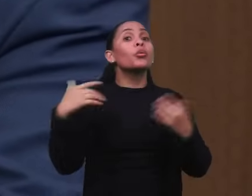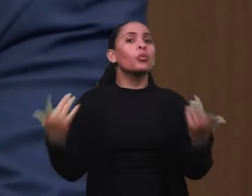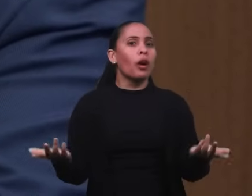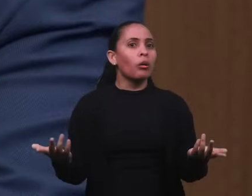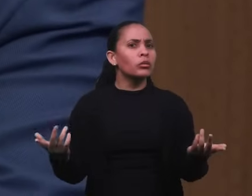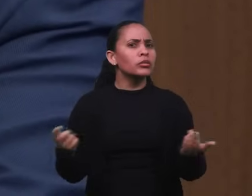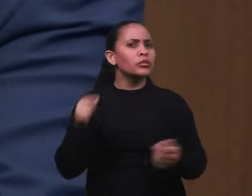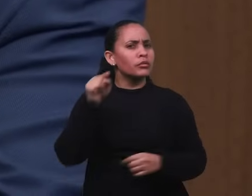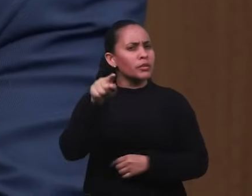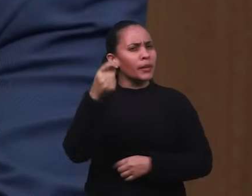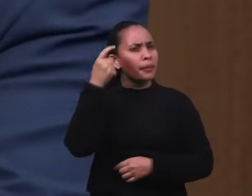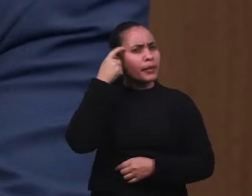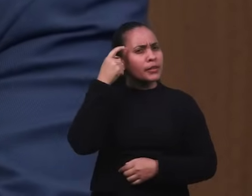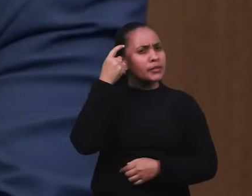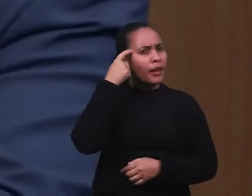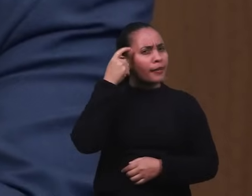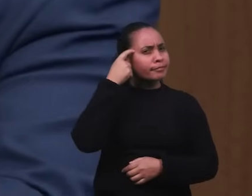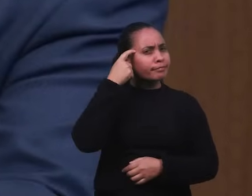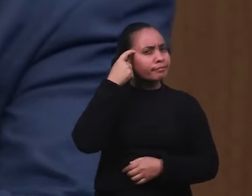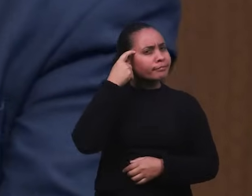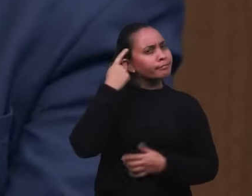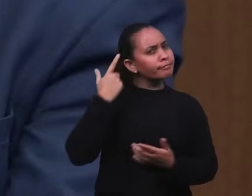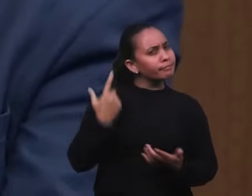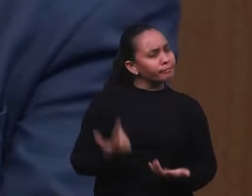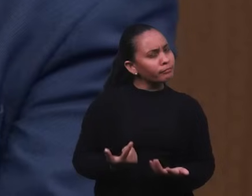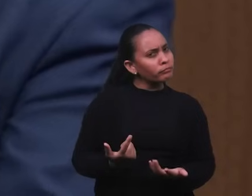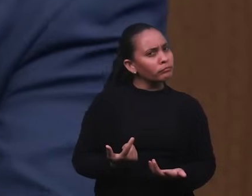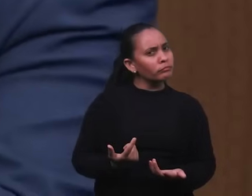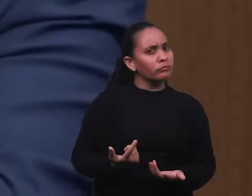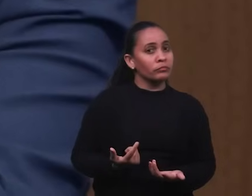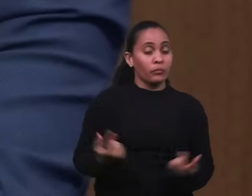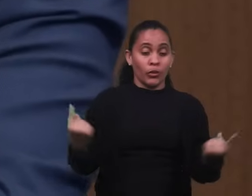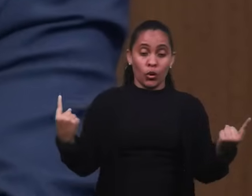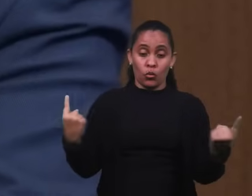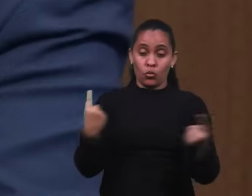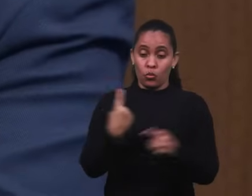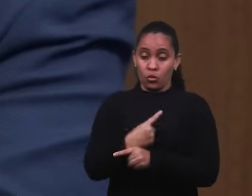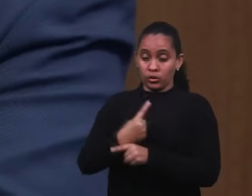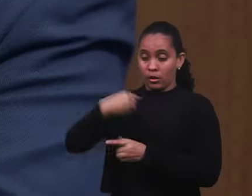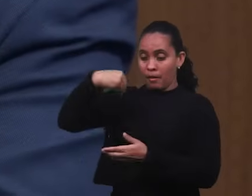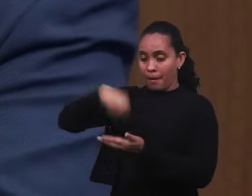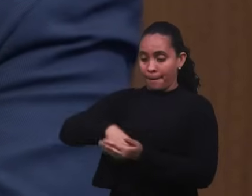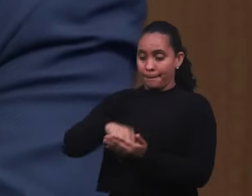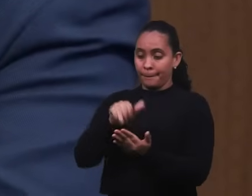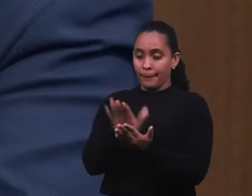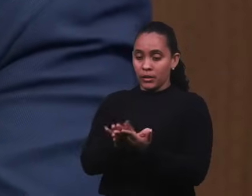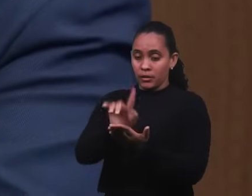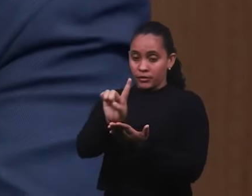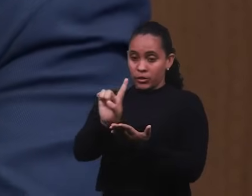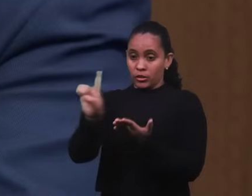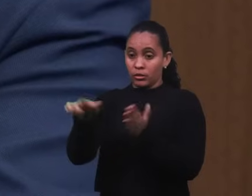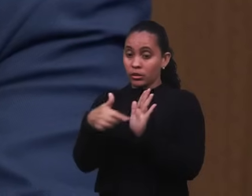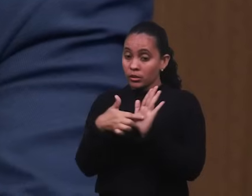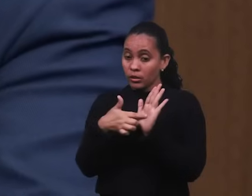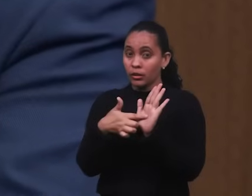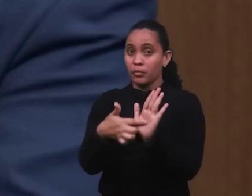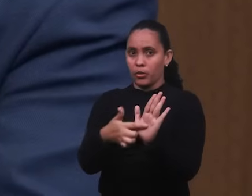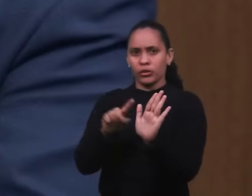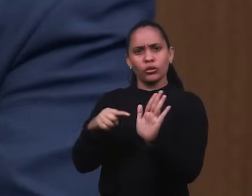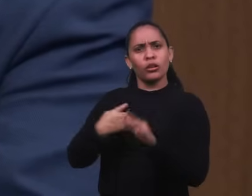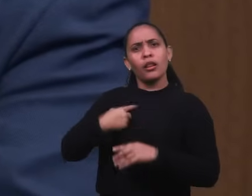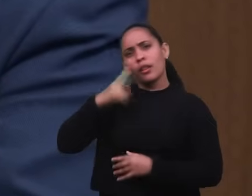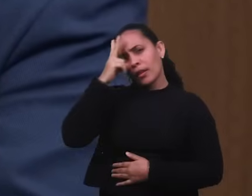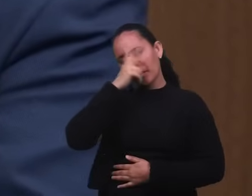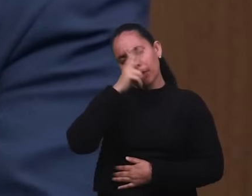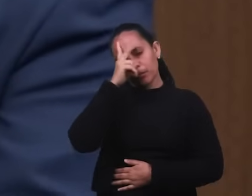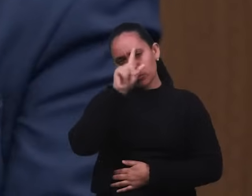Primeiro, vai contra o que está na palavra do Senhor. Por exemplo, nós lembramos